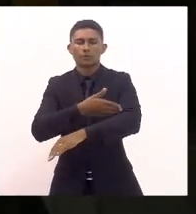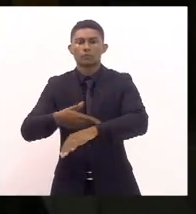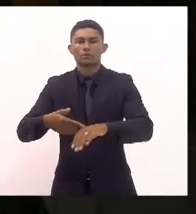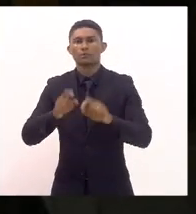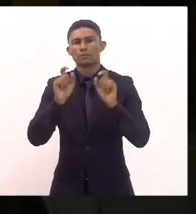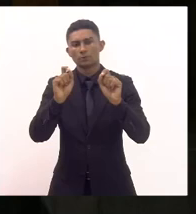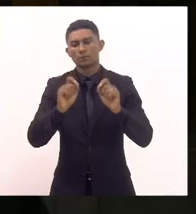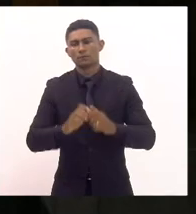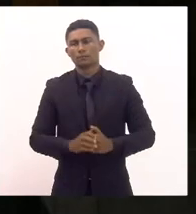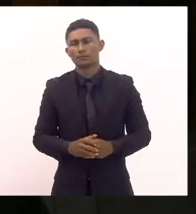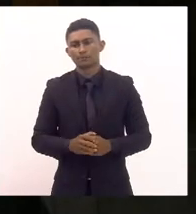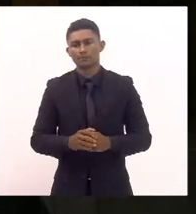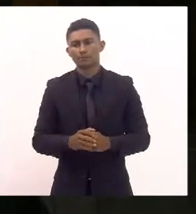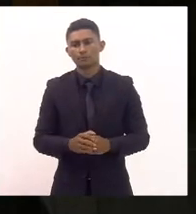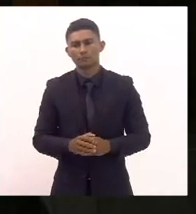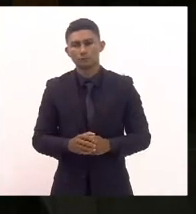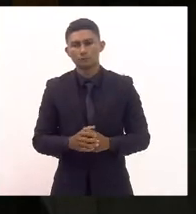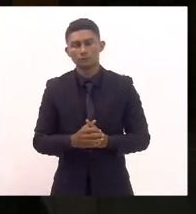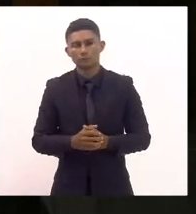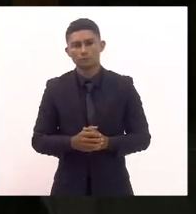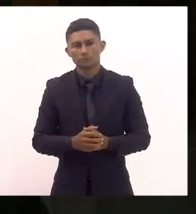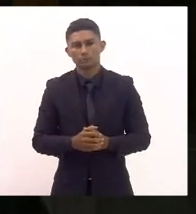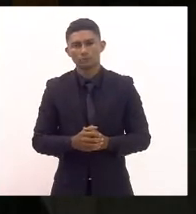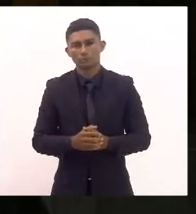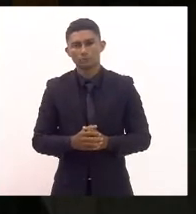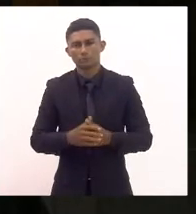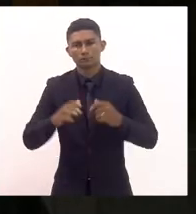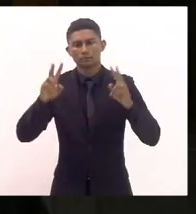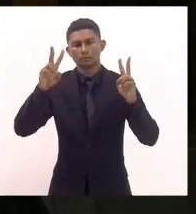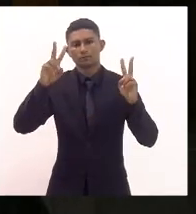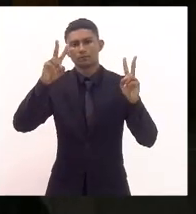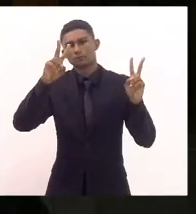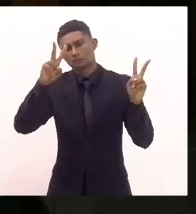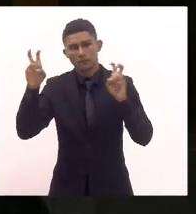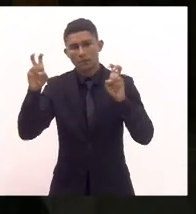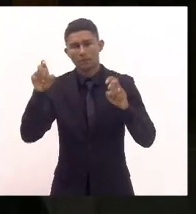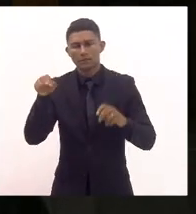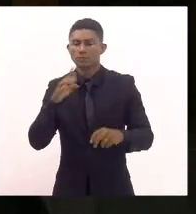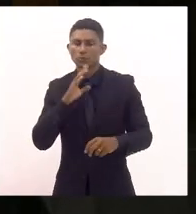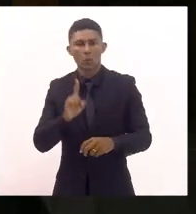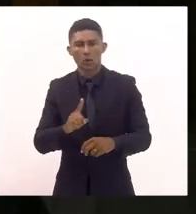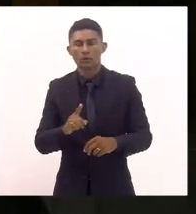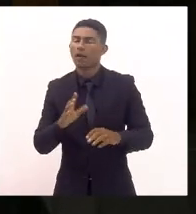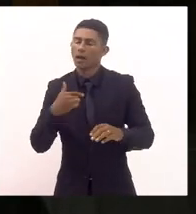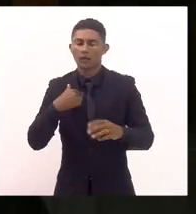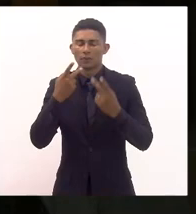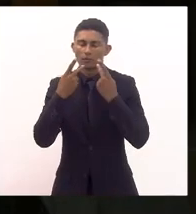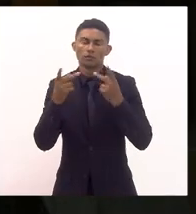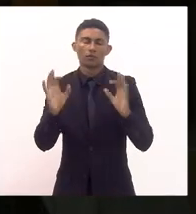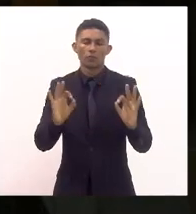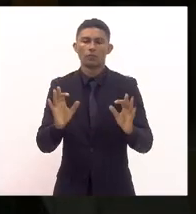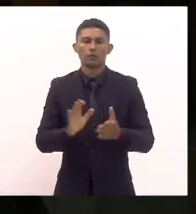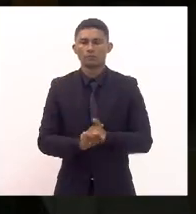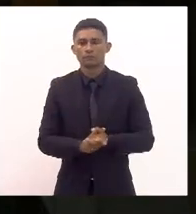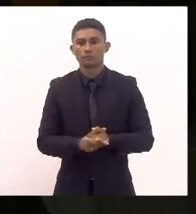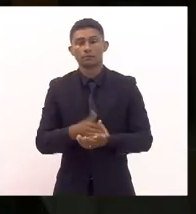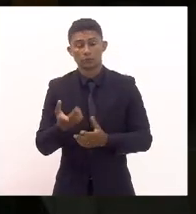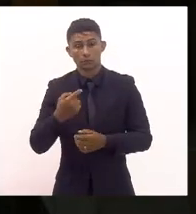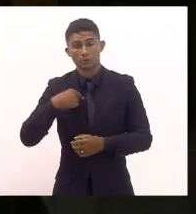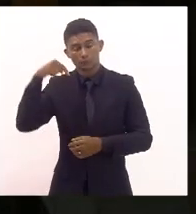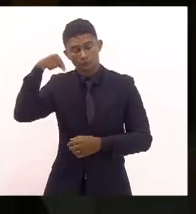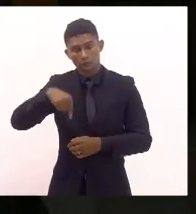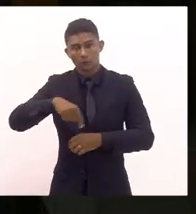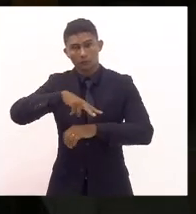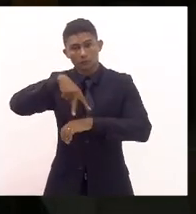e não adentrar em assuntos que eu desconheço no entanto eu não venho